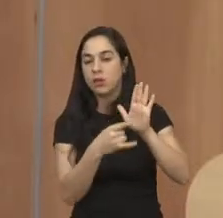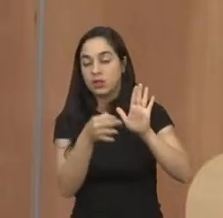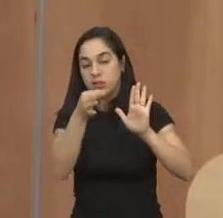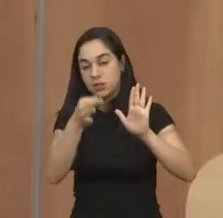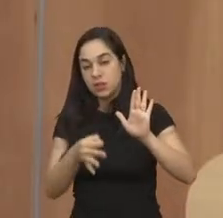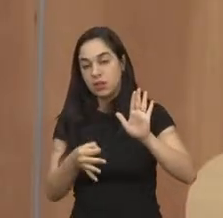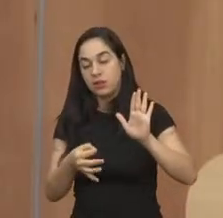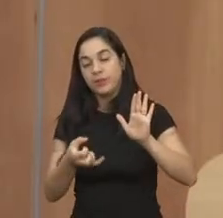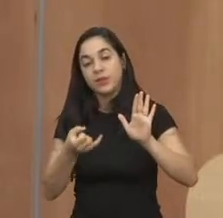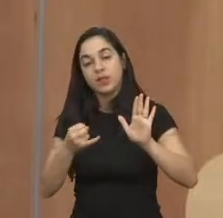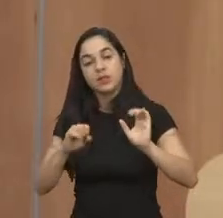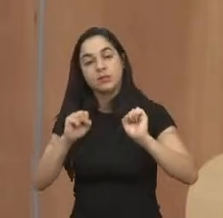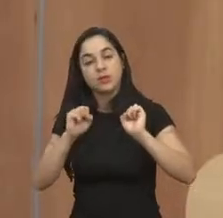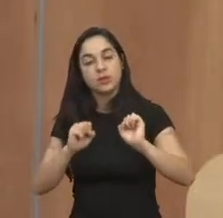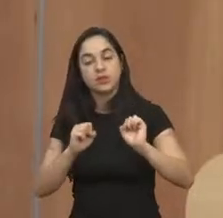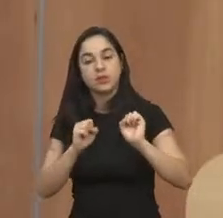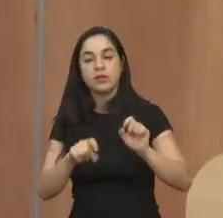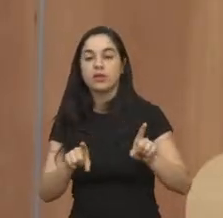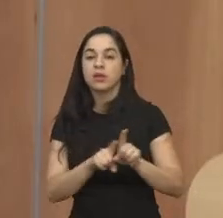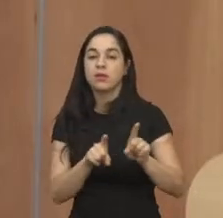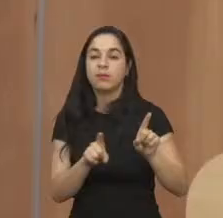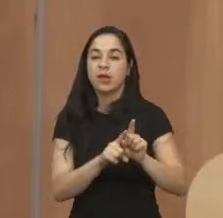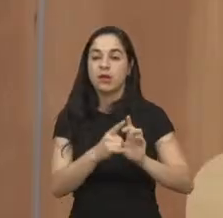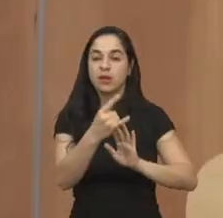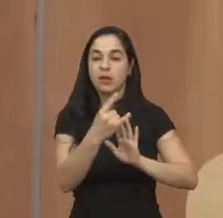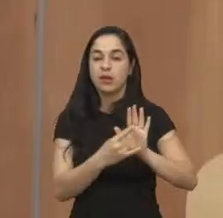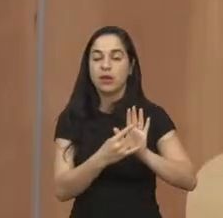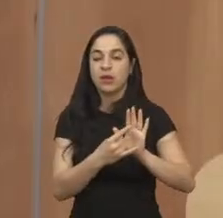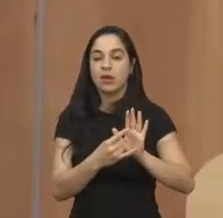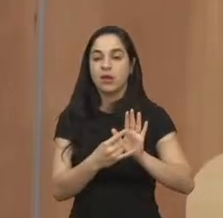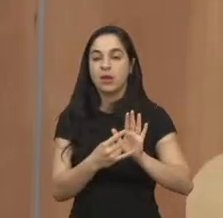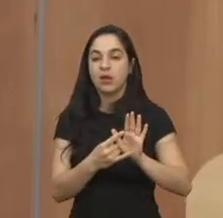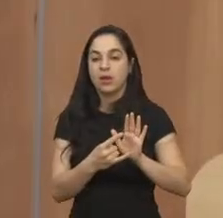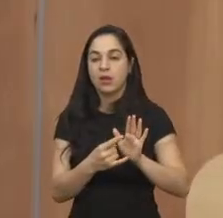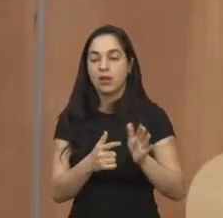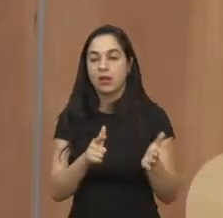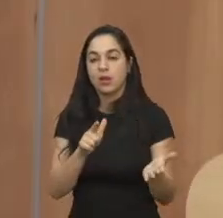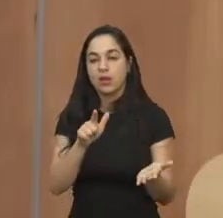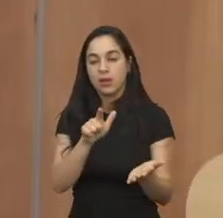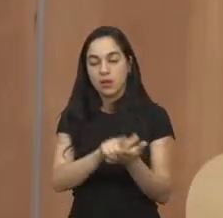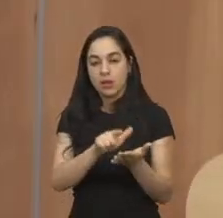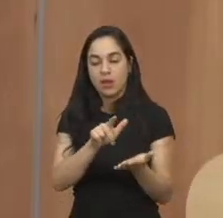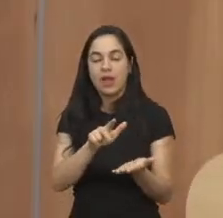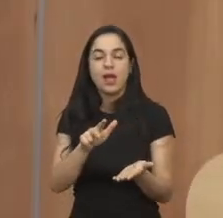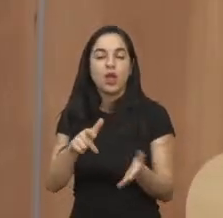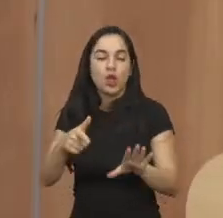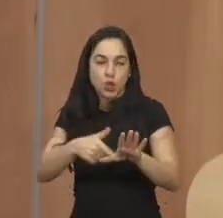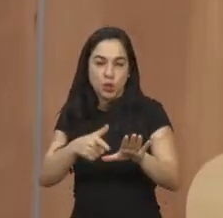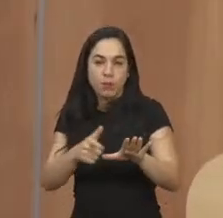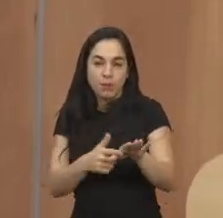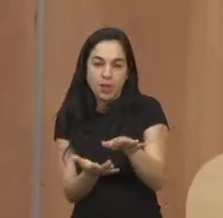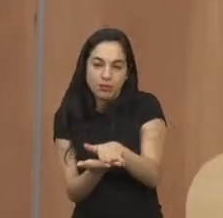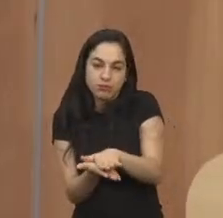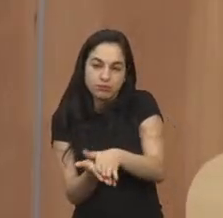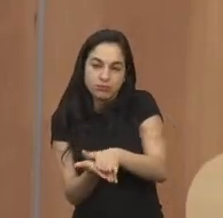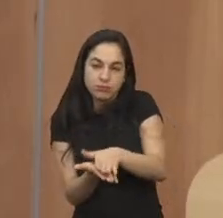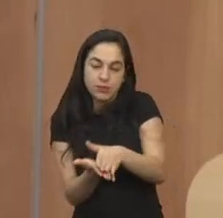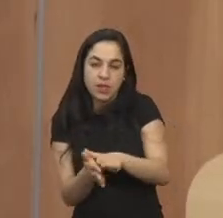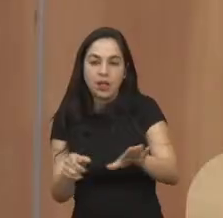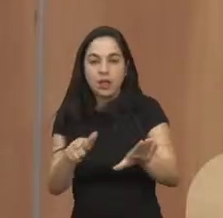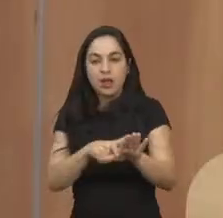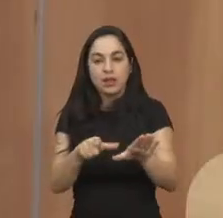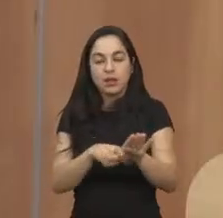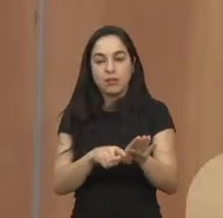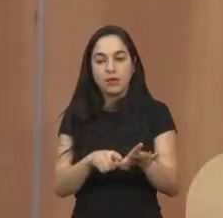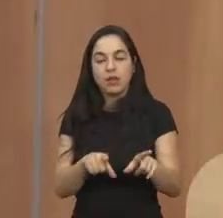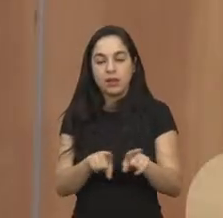que possível, o registro de impressão plantar e digital. Artigo 2º. Para assegurar